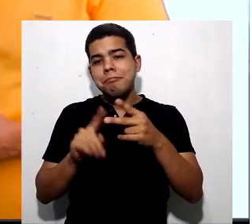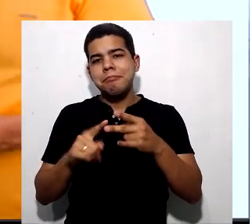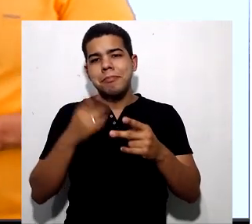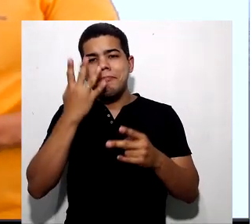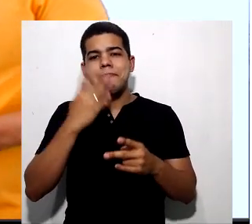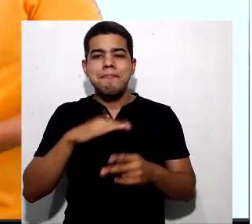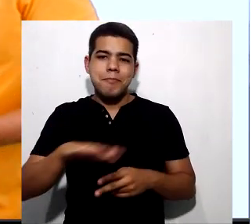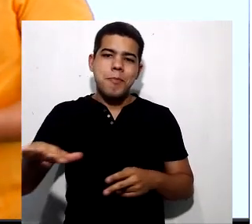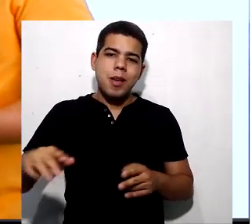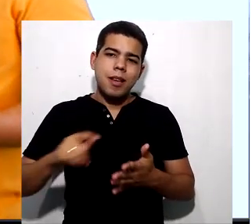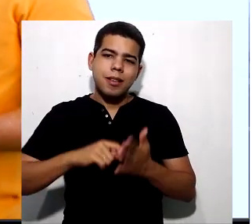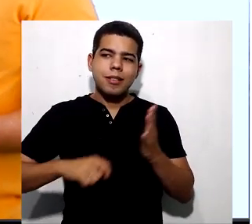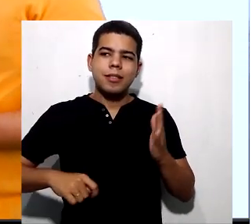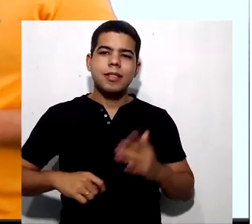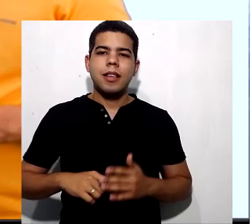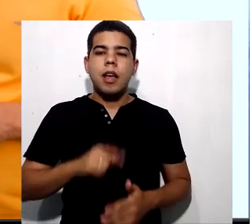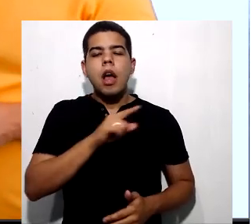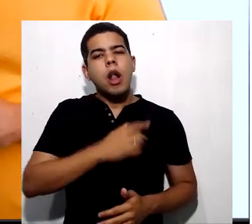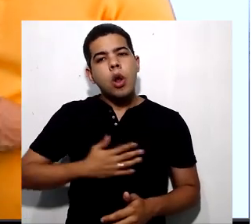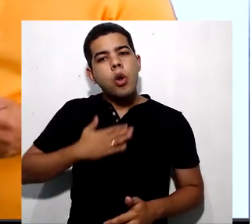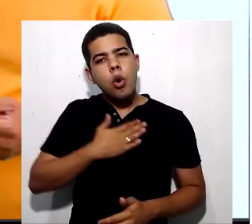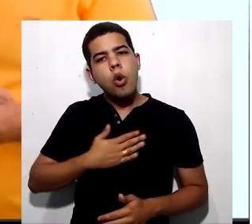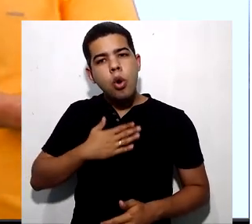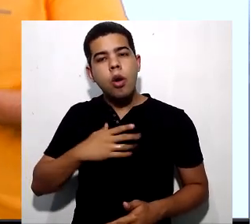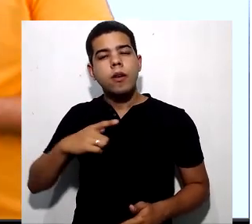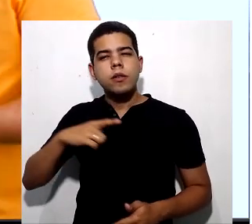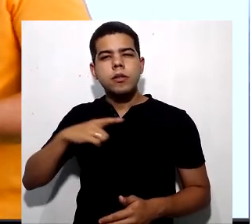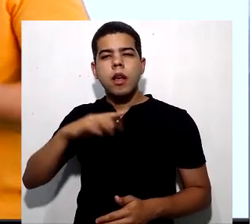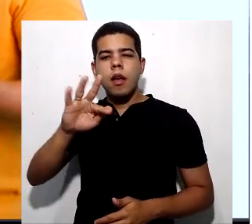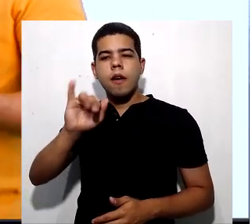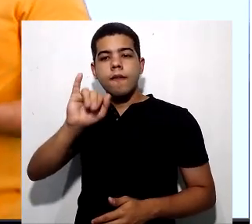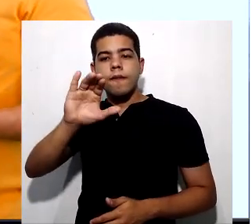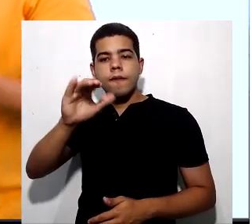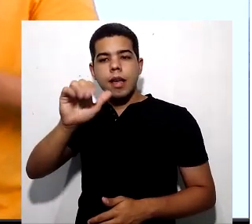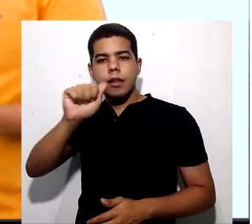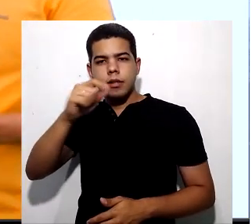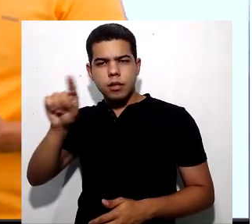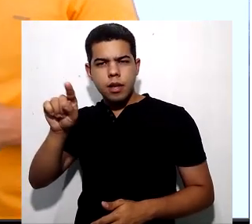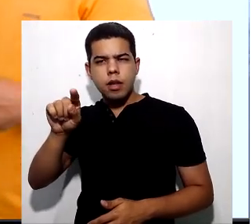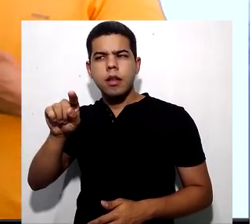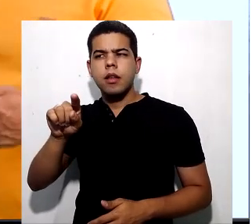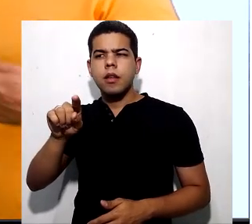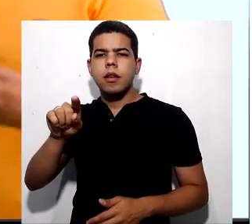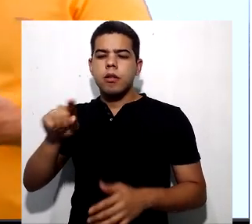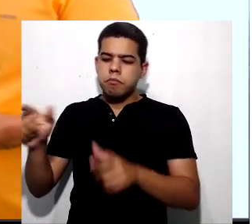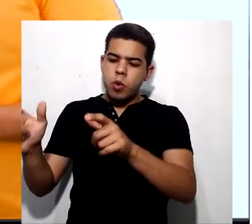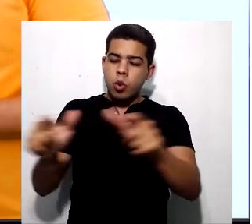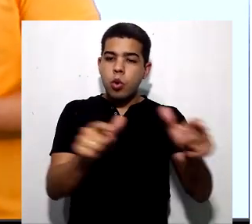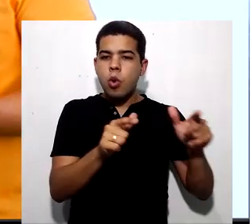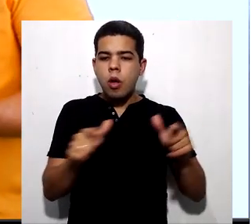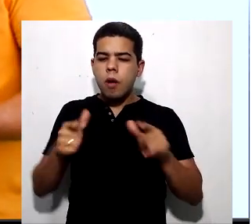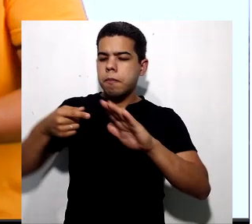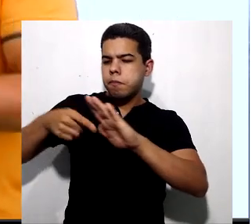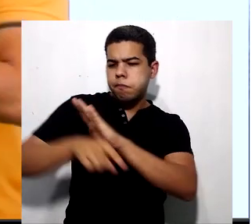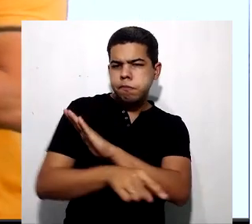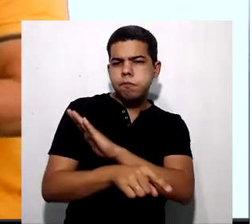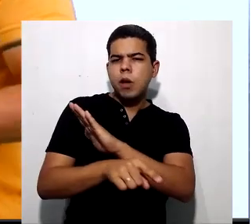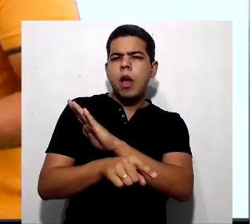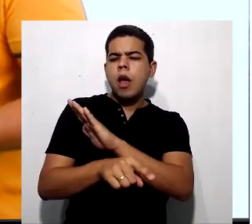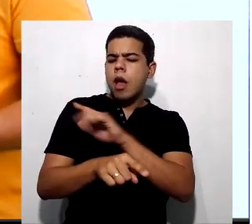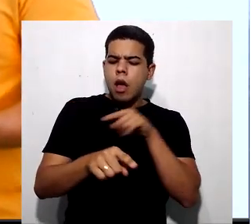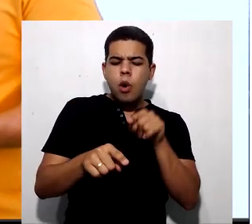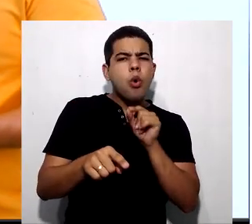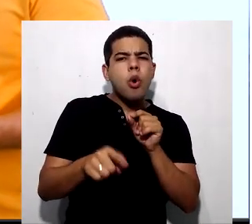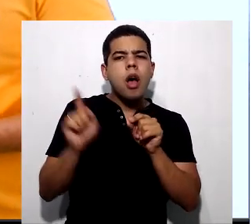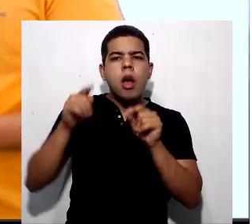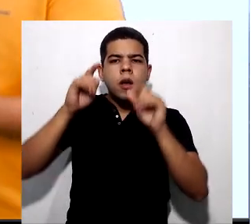gente sabe que a ficção clariciana se concentra nas regiões mais profundas do inconsciente, como você acabou